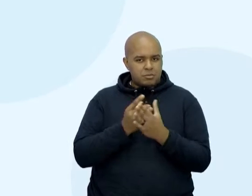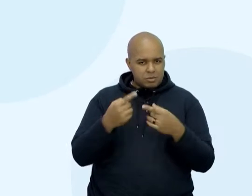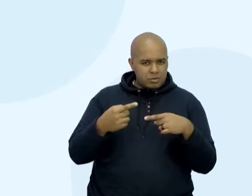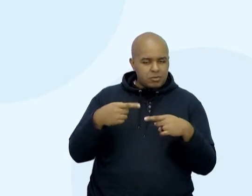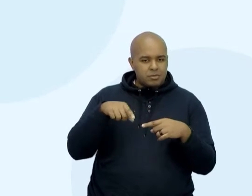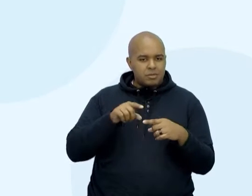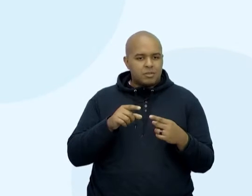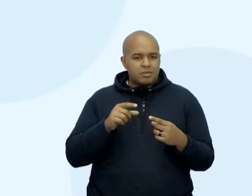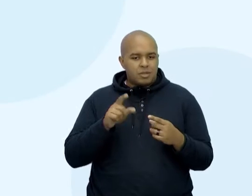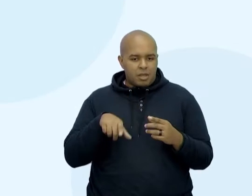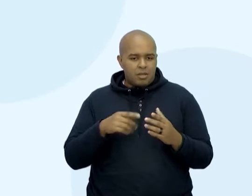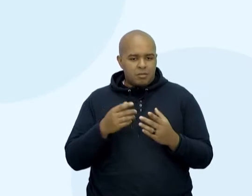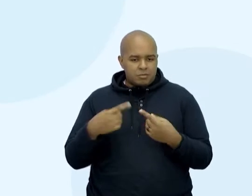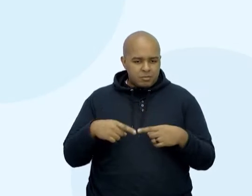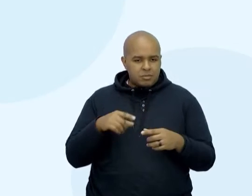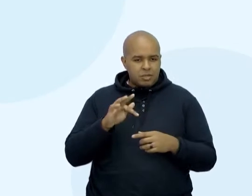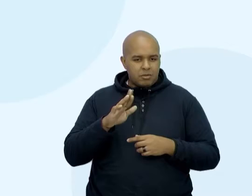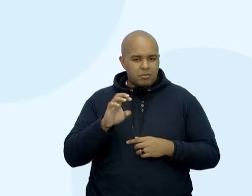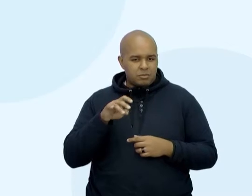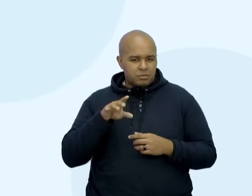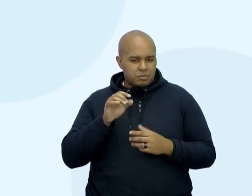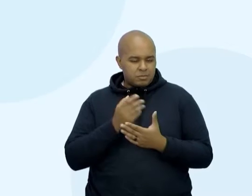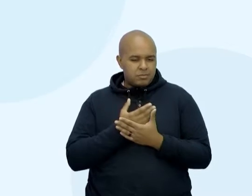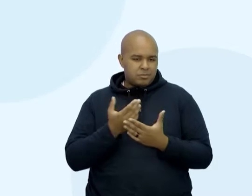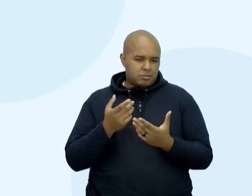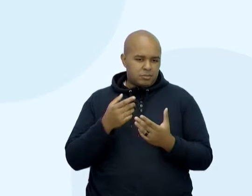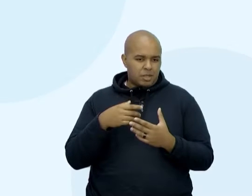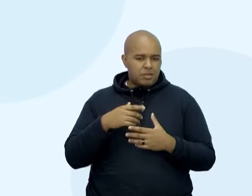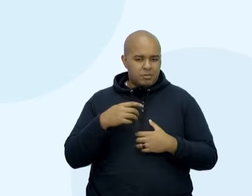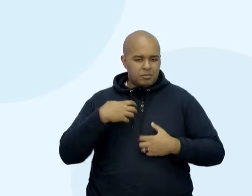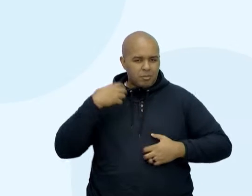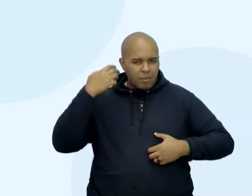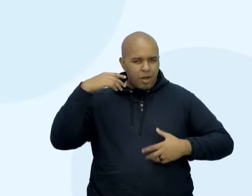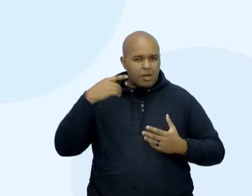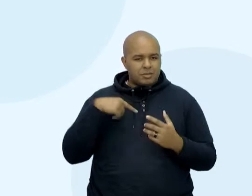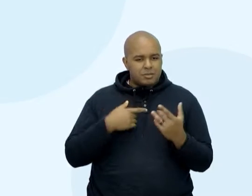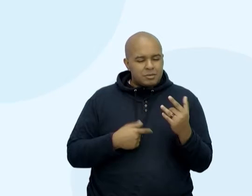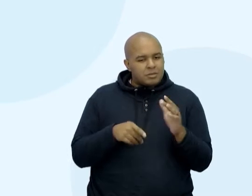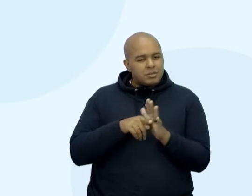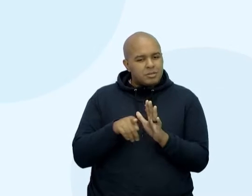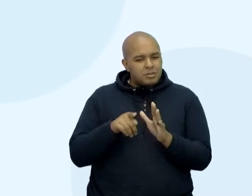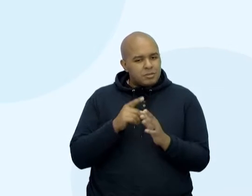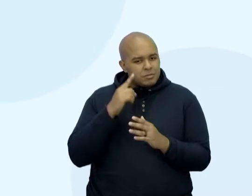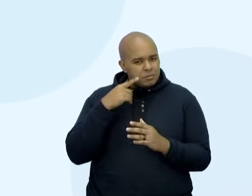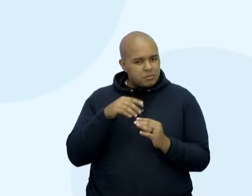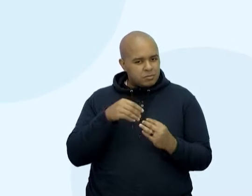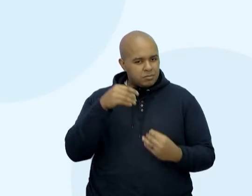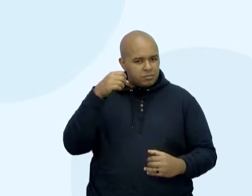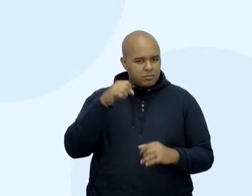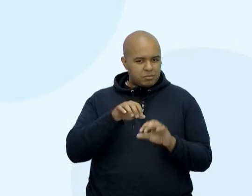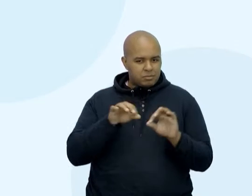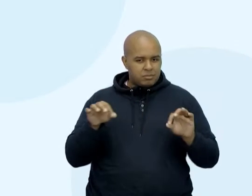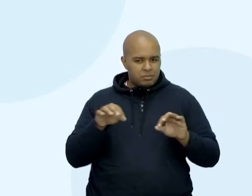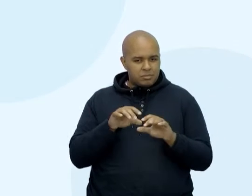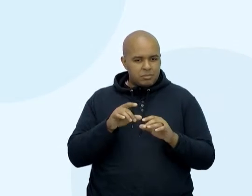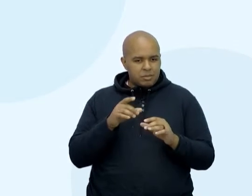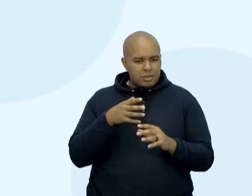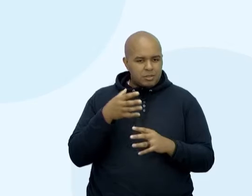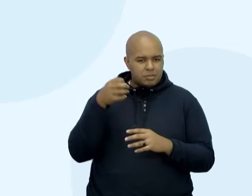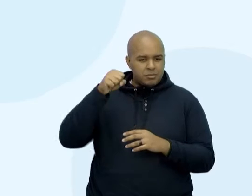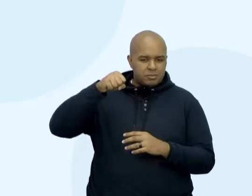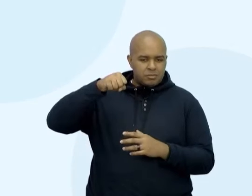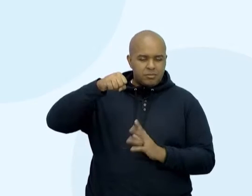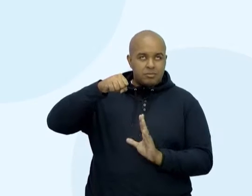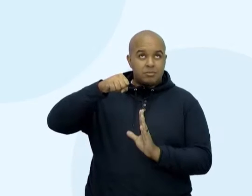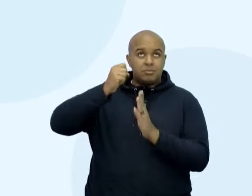para vocês. É um desafio da FUVEST, o desafio do macaquinho, que você tem uma tira elástica aí de borracha e ela tá presa